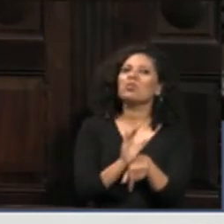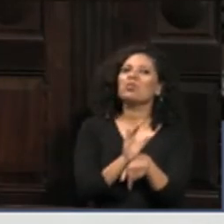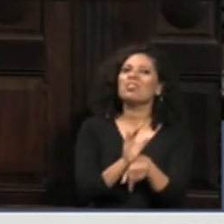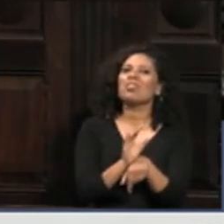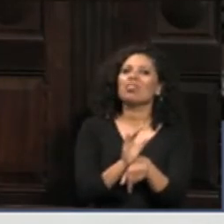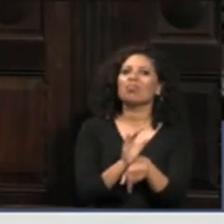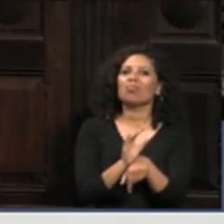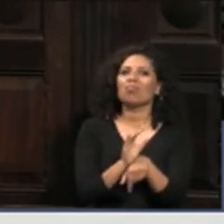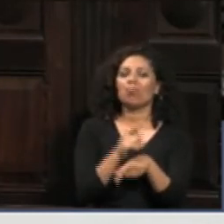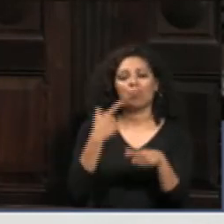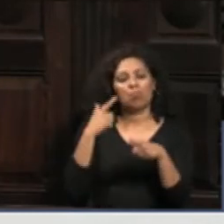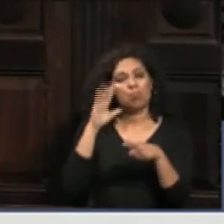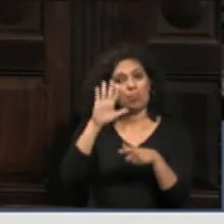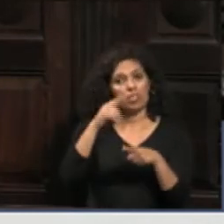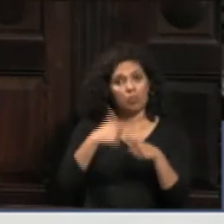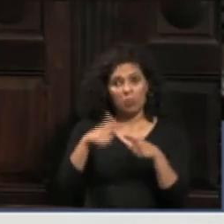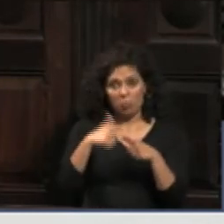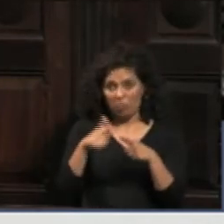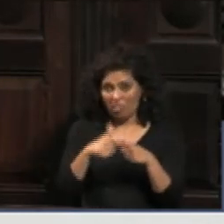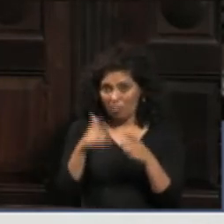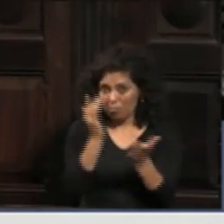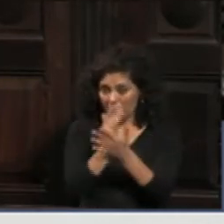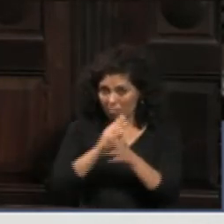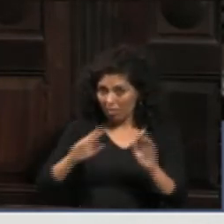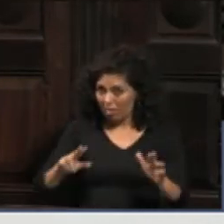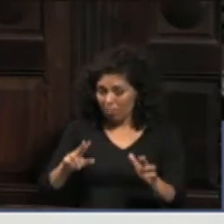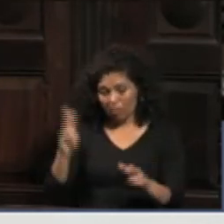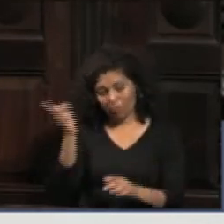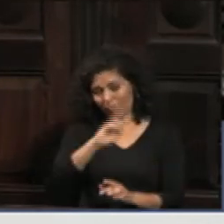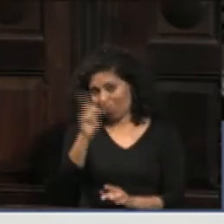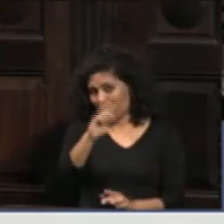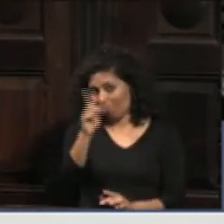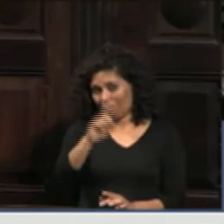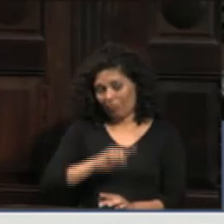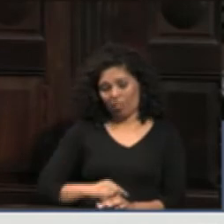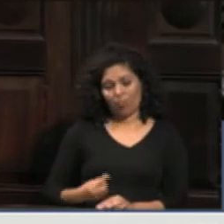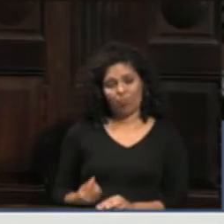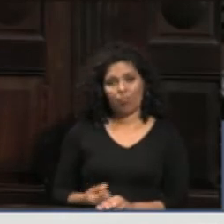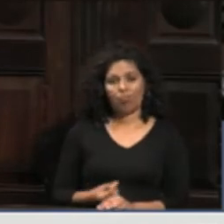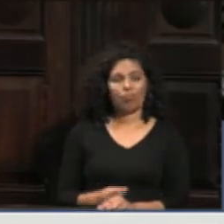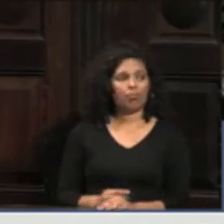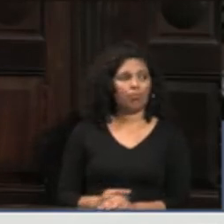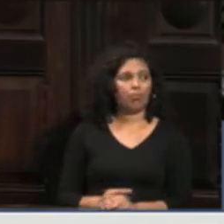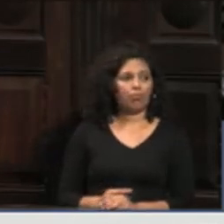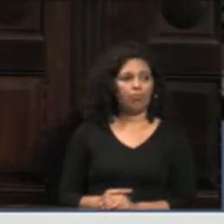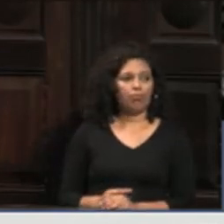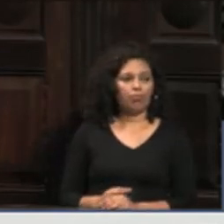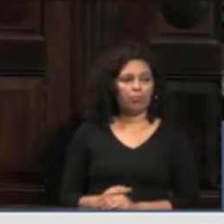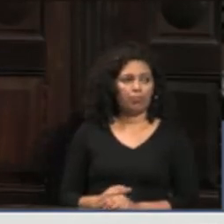nenhum problema que estamos vivendo no nosso país.